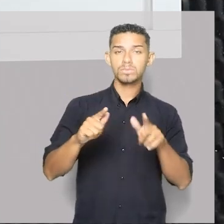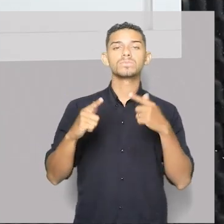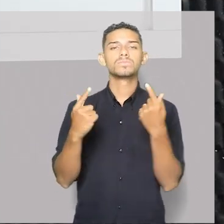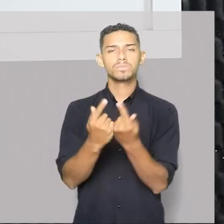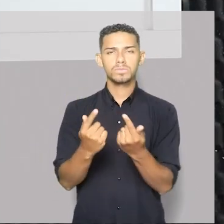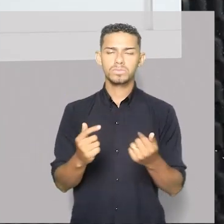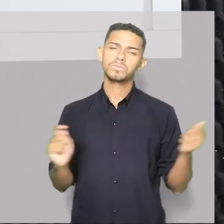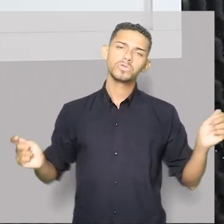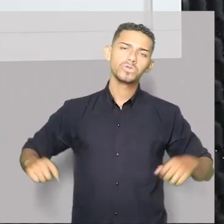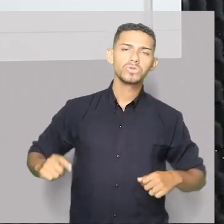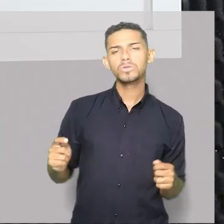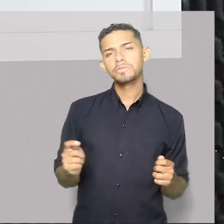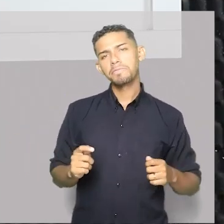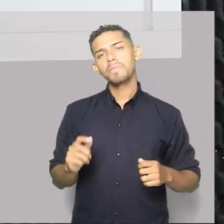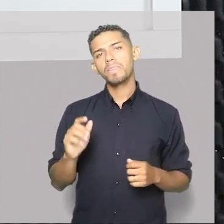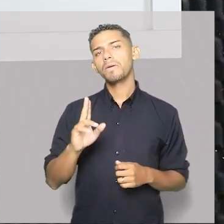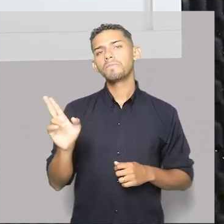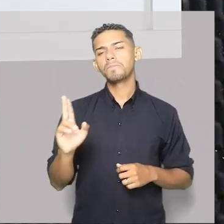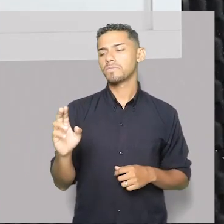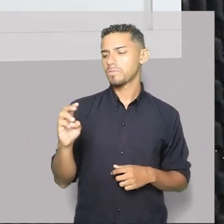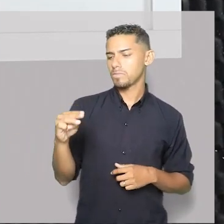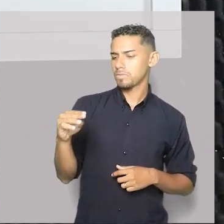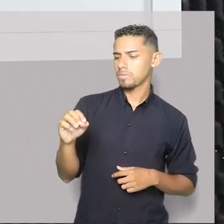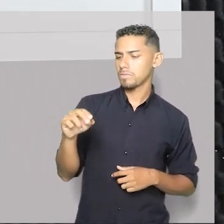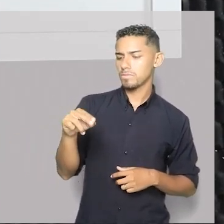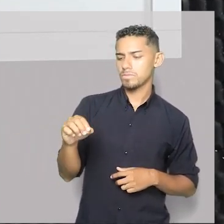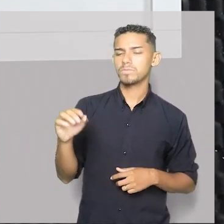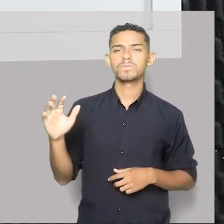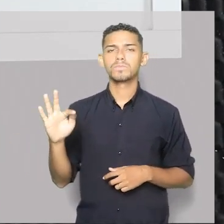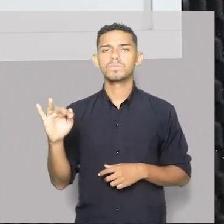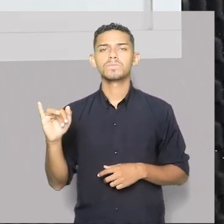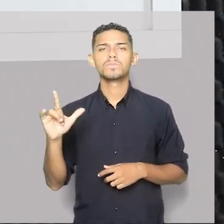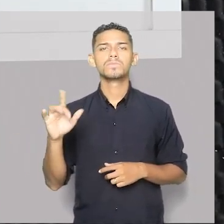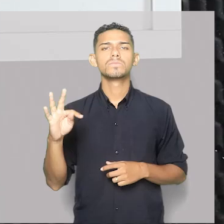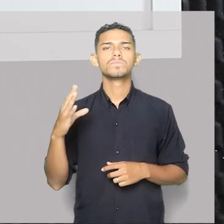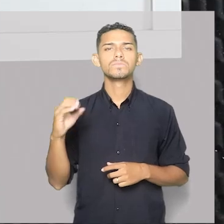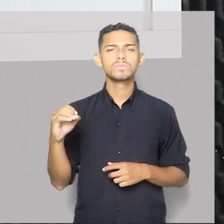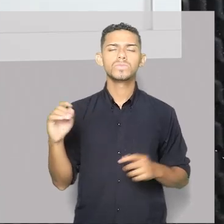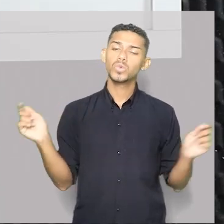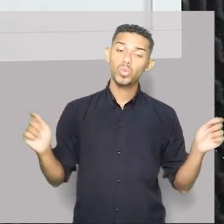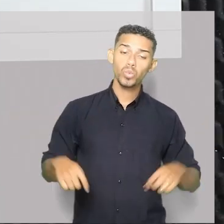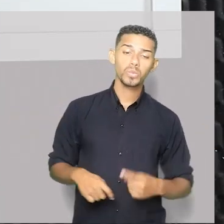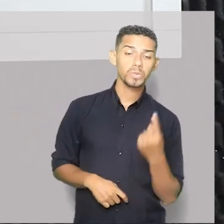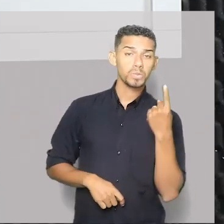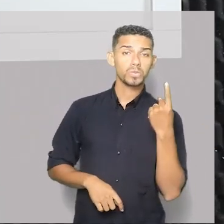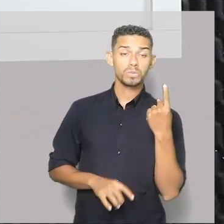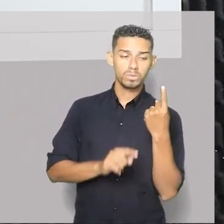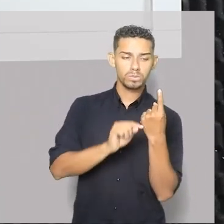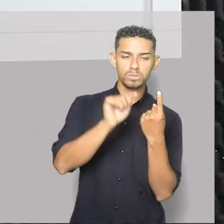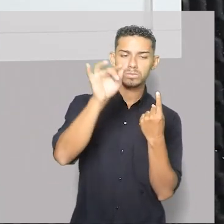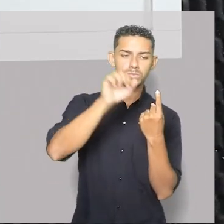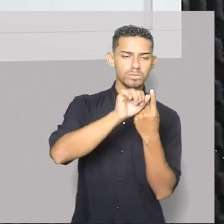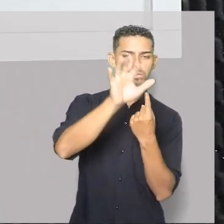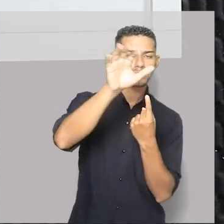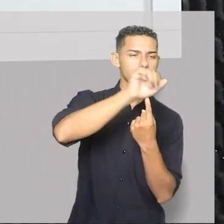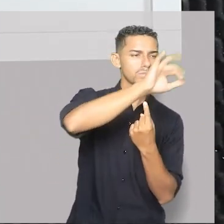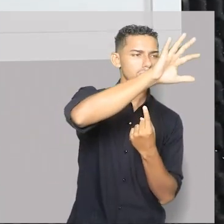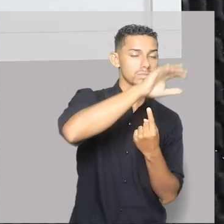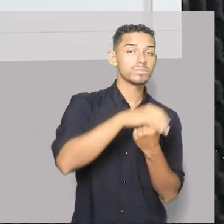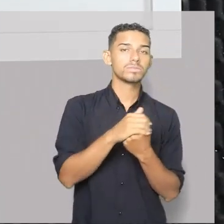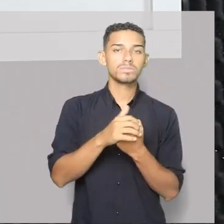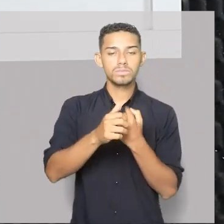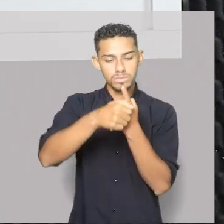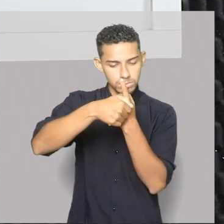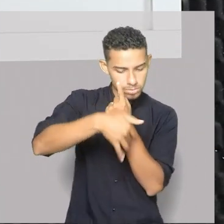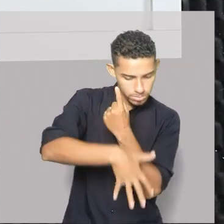Isso seria para a gente um grupo monofilético. Eu escolho um ancestral e todo mundo que descende dele, tá?